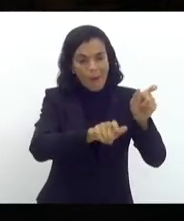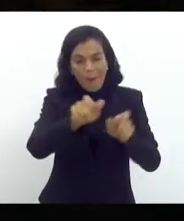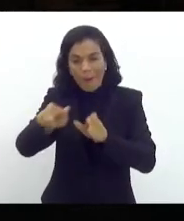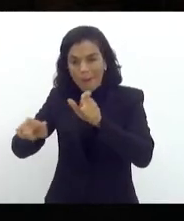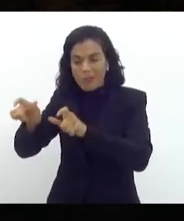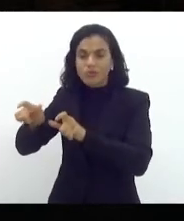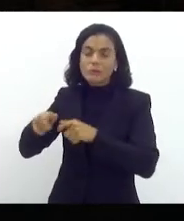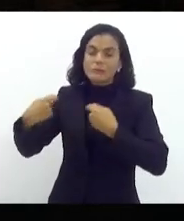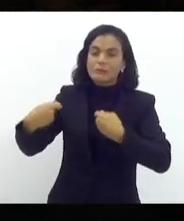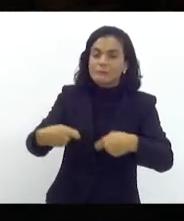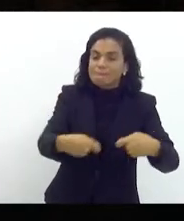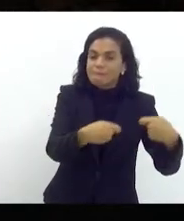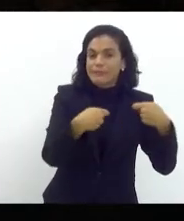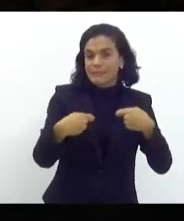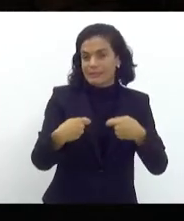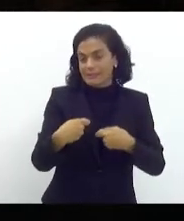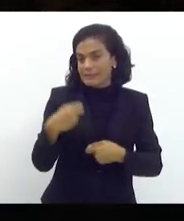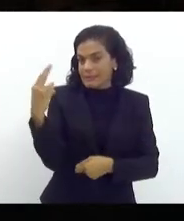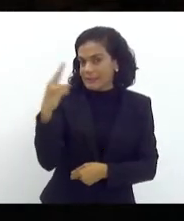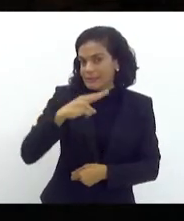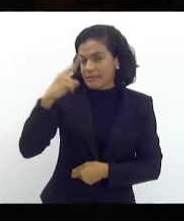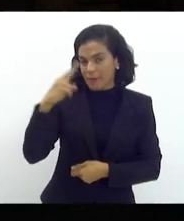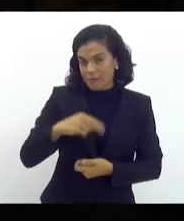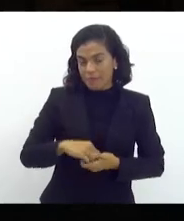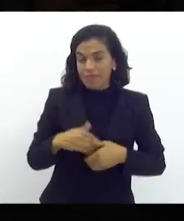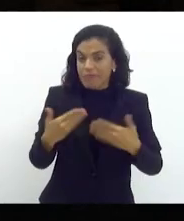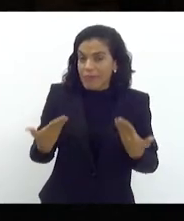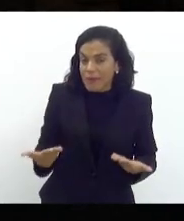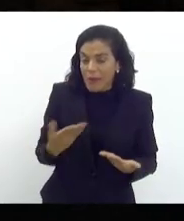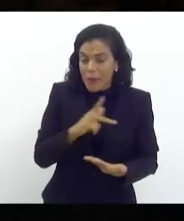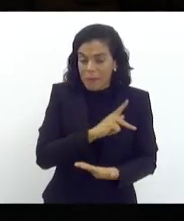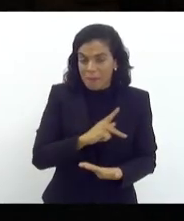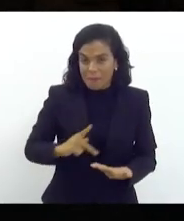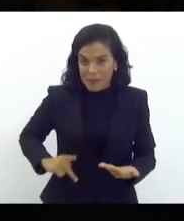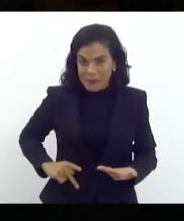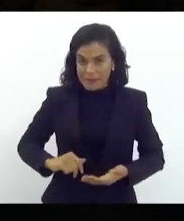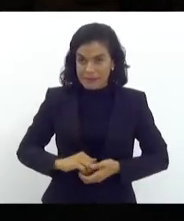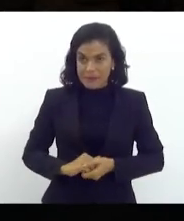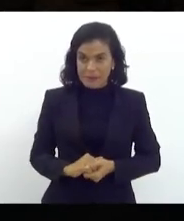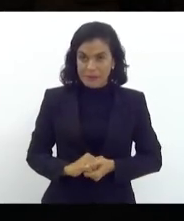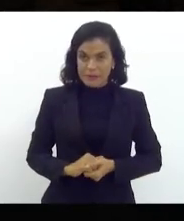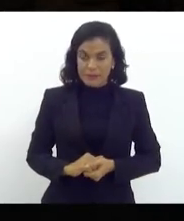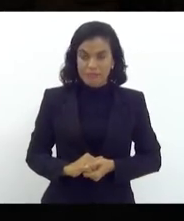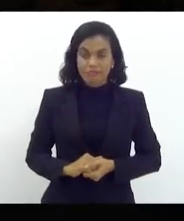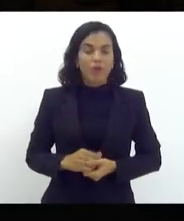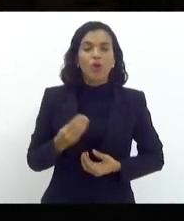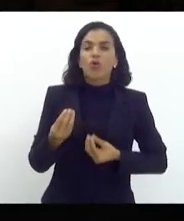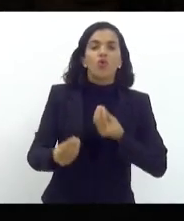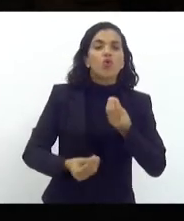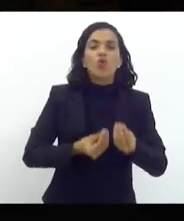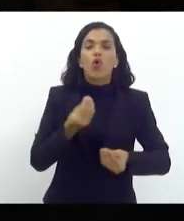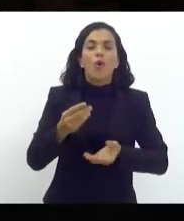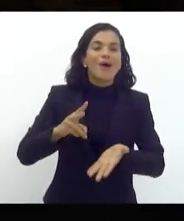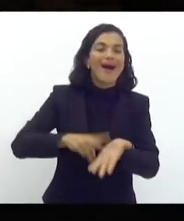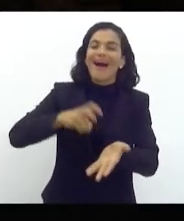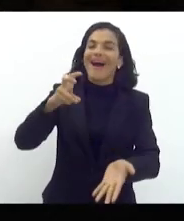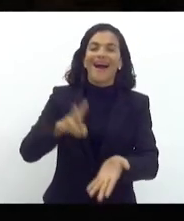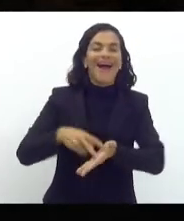muito necessitam então a senhora Presidente como comemorar